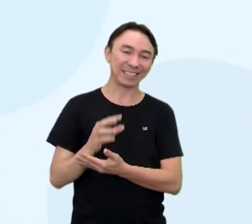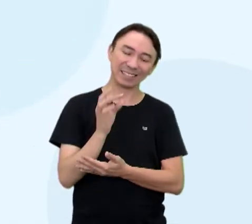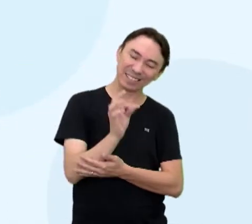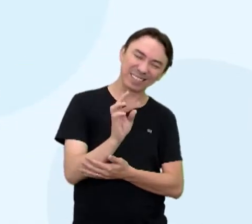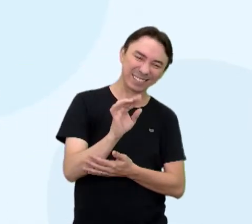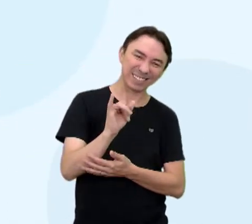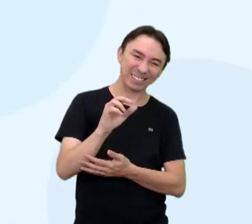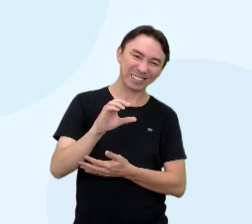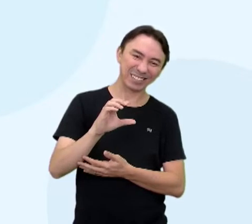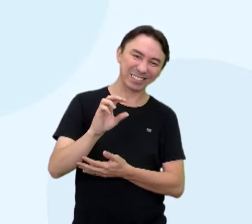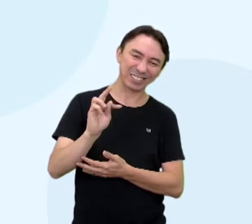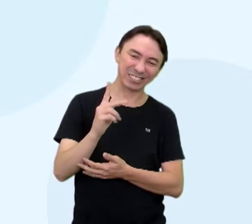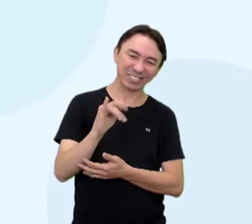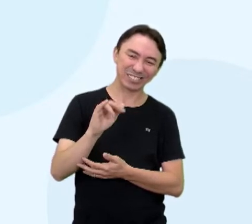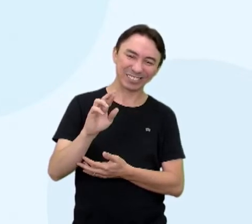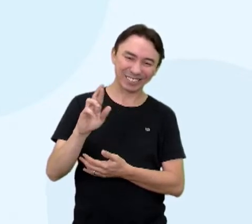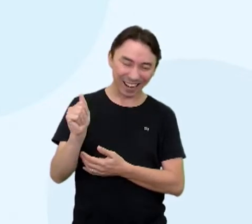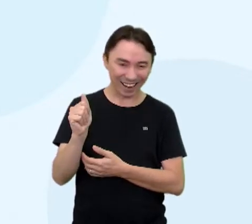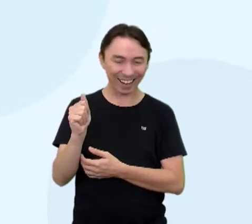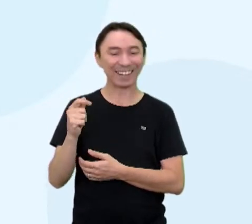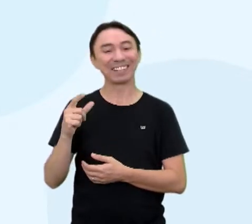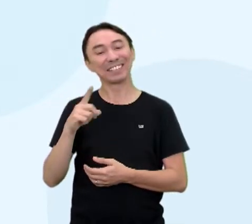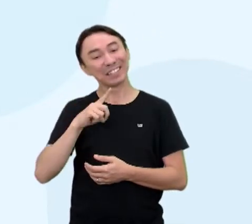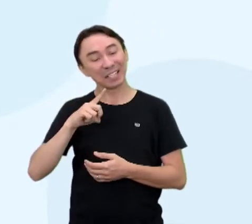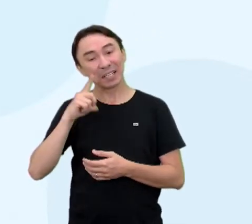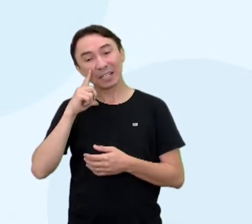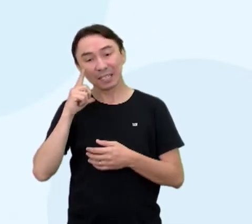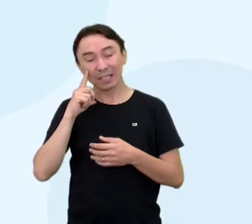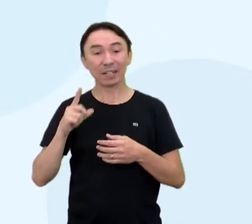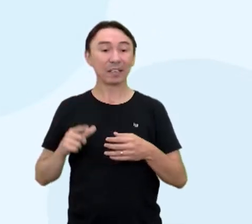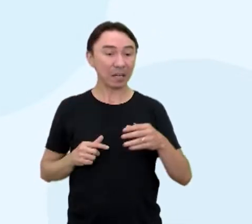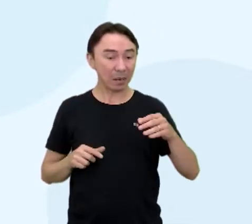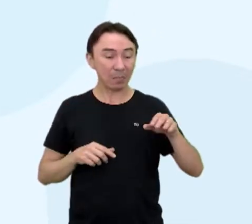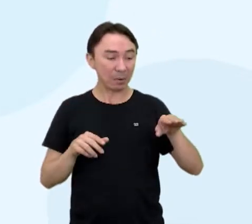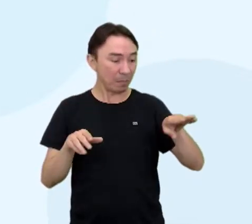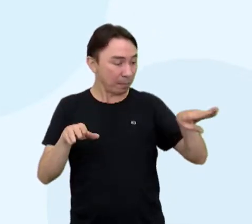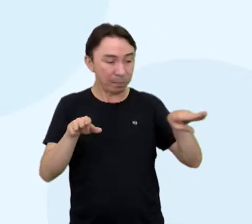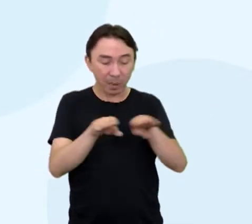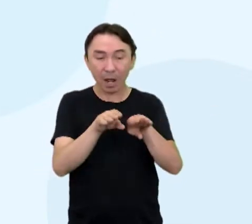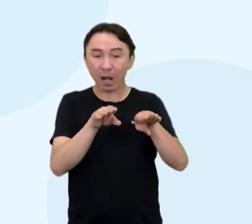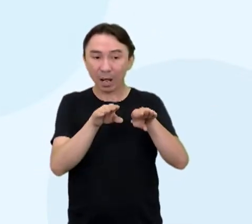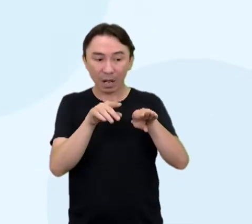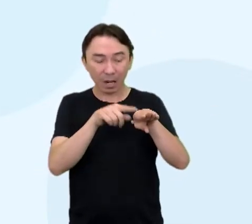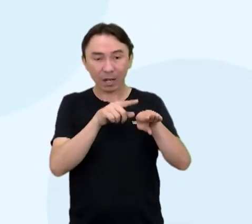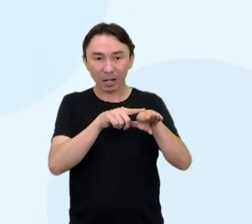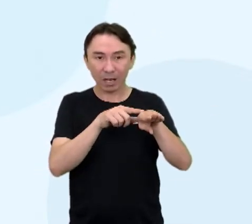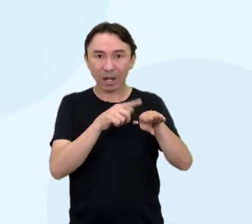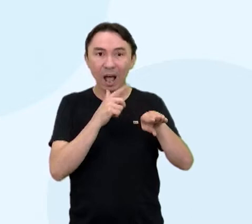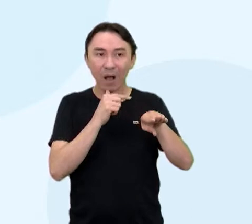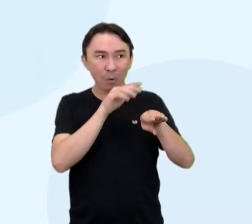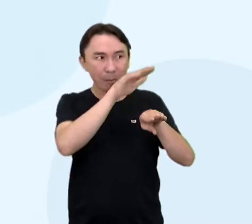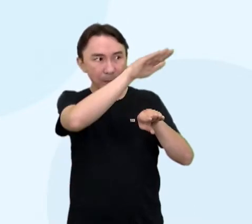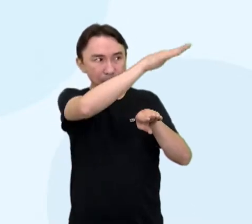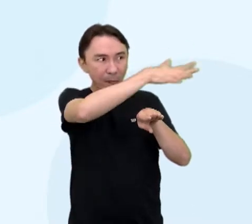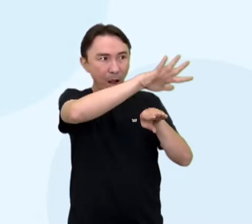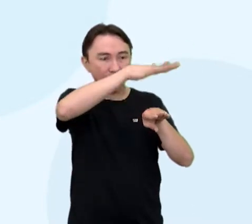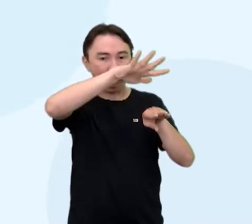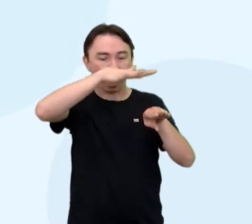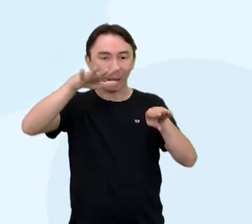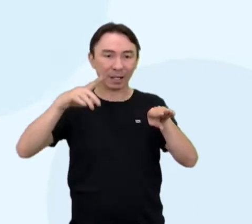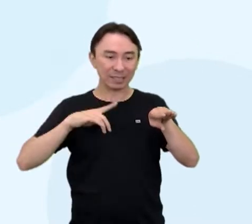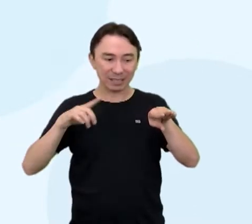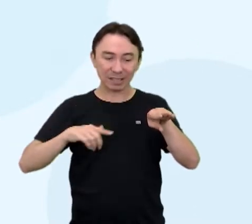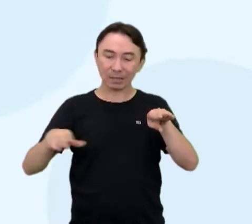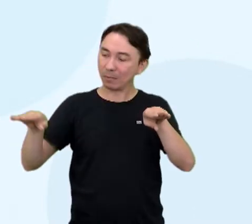que existe uma placa tectônica oceânica se encontrando com uma placa tectônica